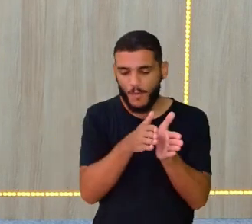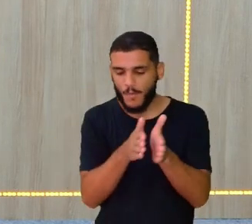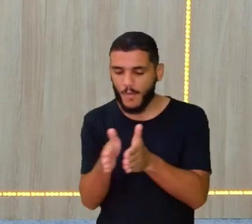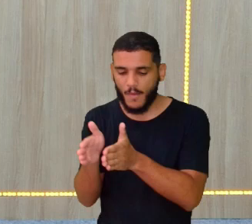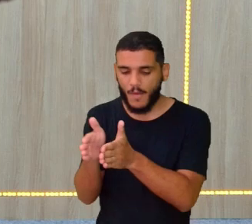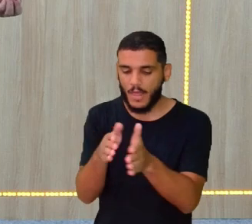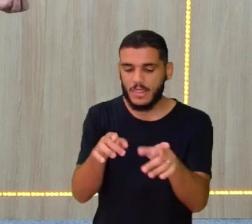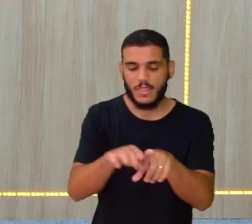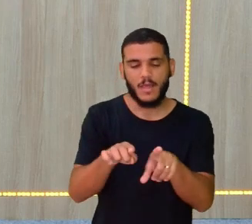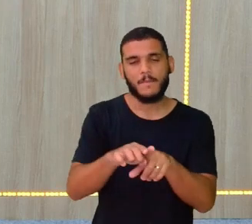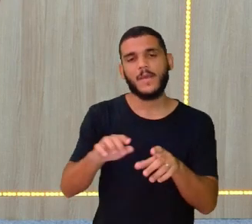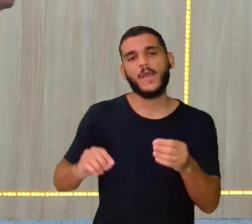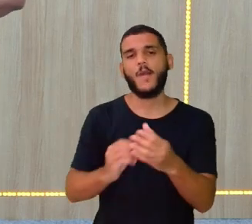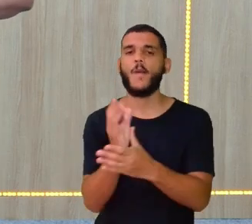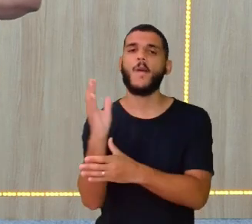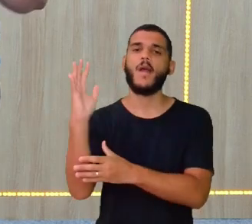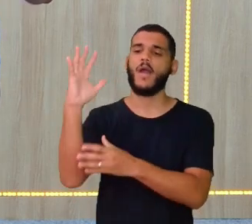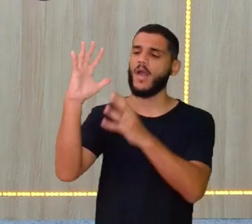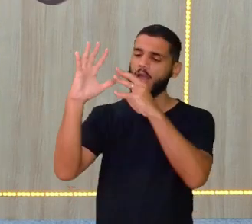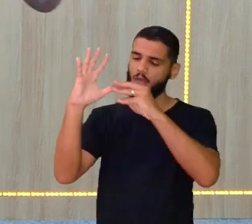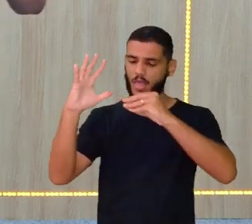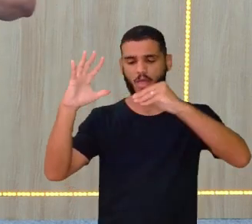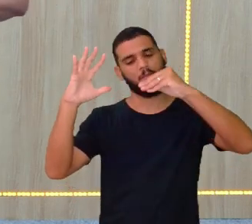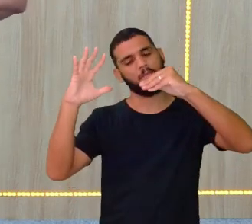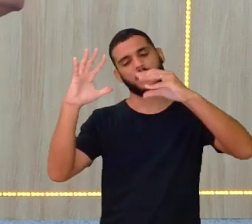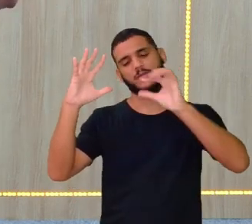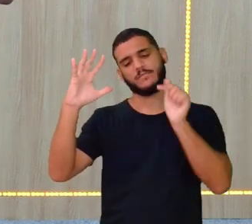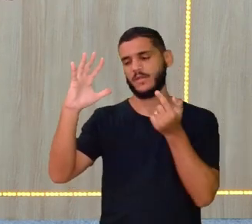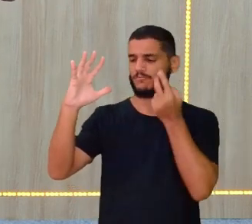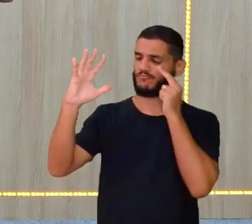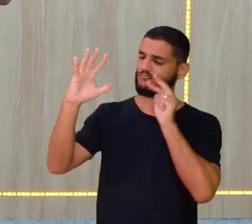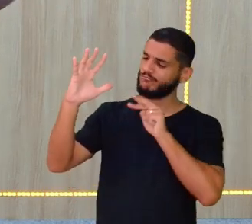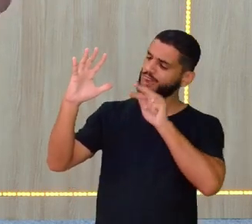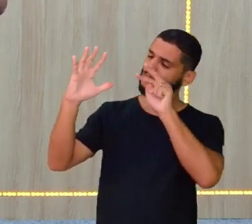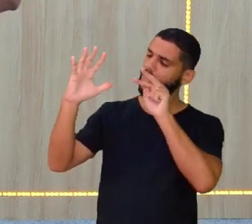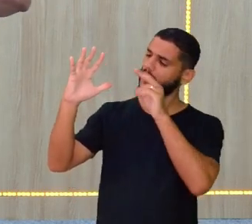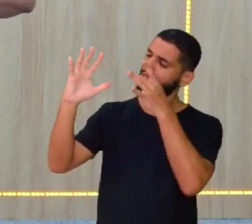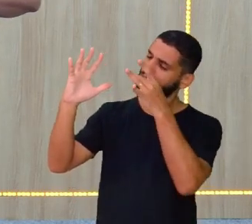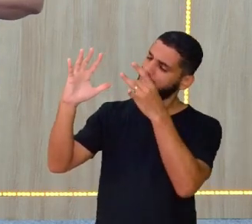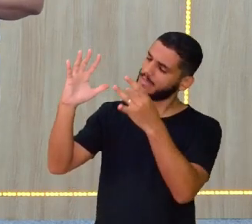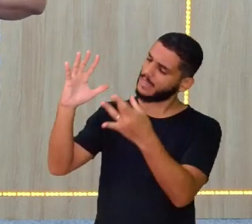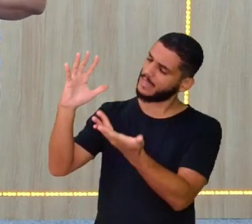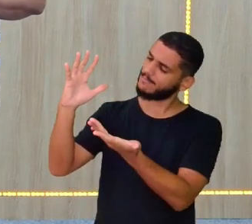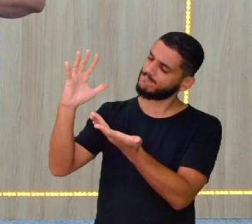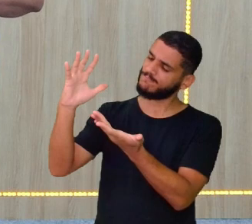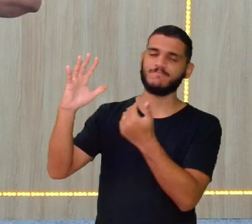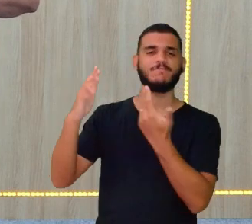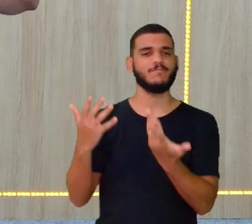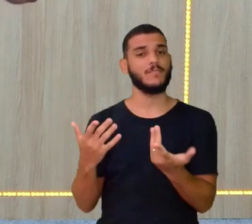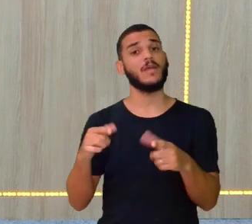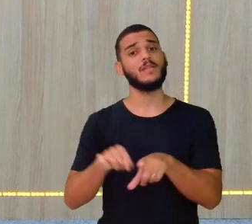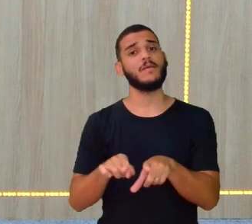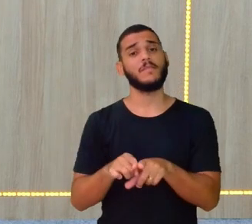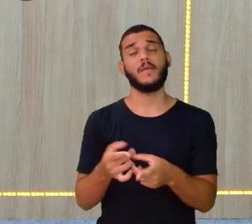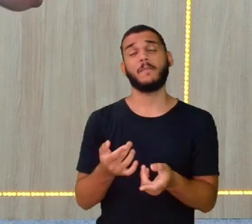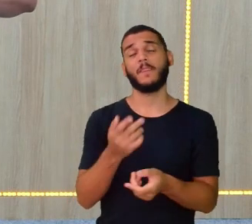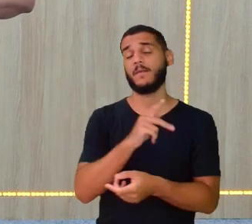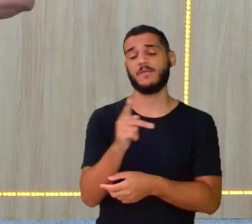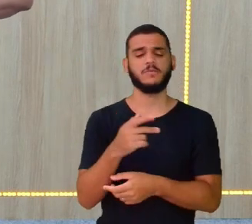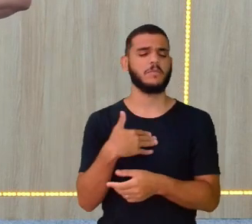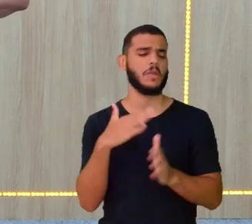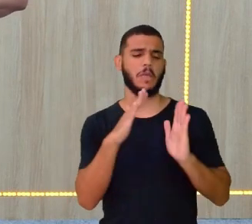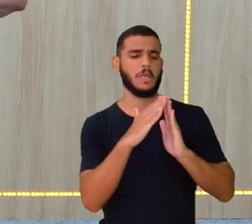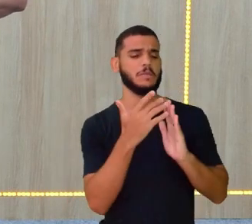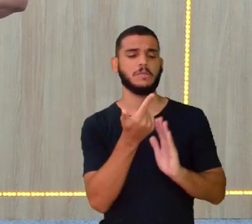as folhas de uma planta que de repente tenha na sua casa. Ah, professora, na minha casa não tem planta, mas aí você pode ter uma plantinha